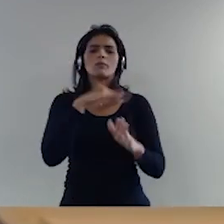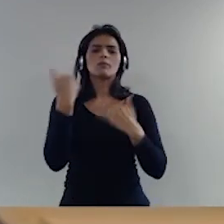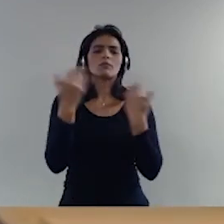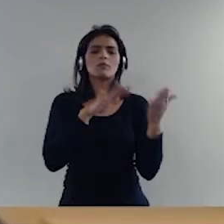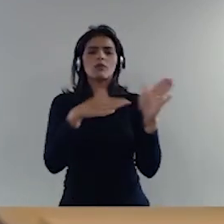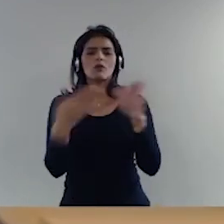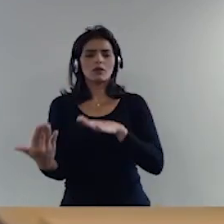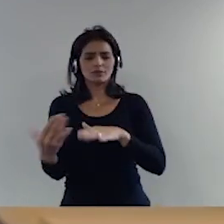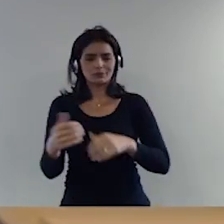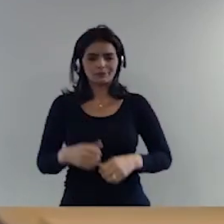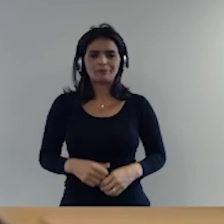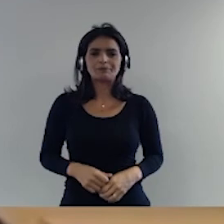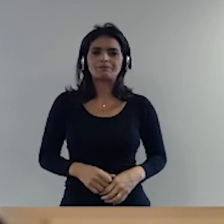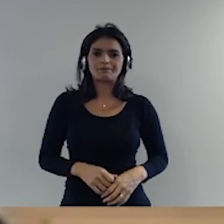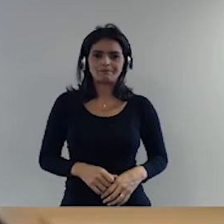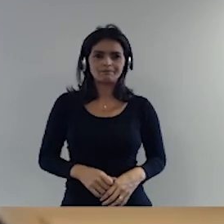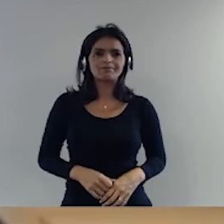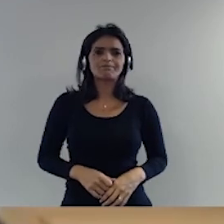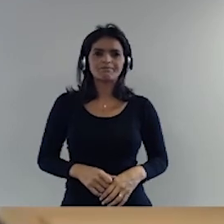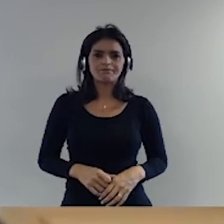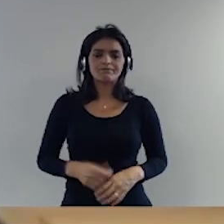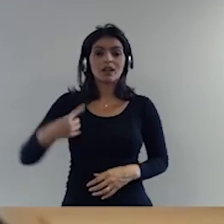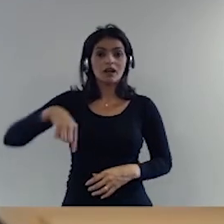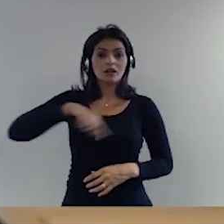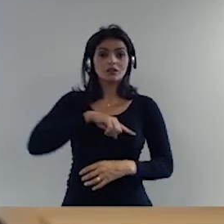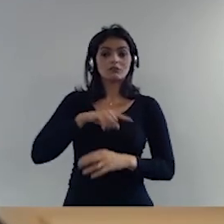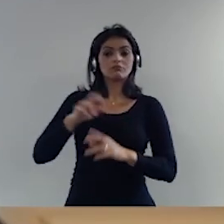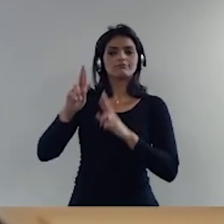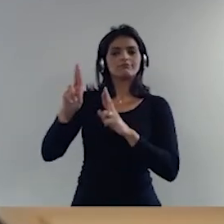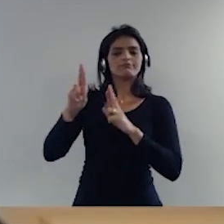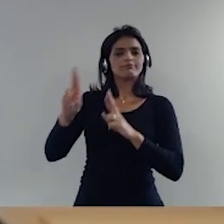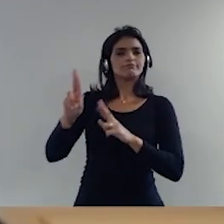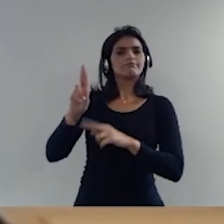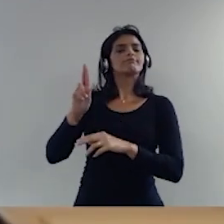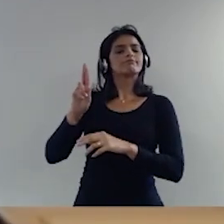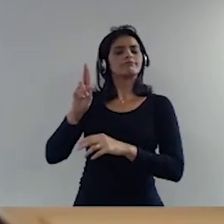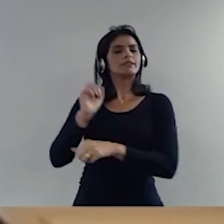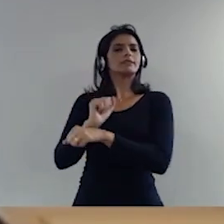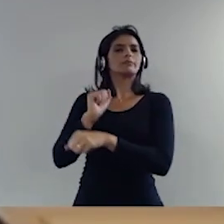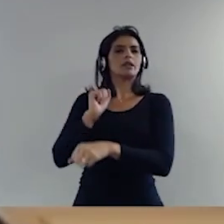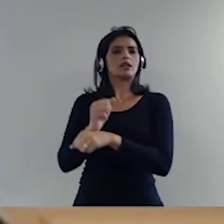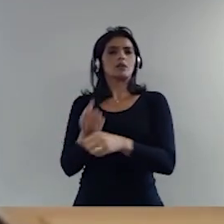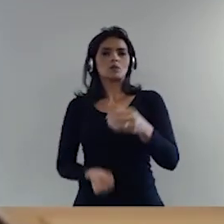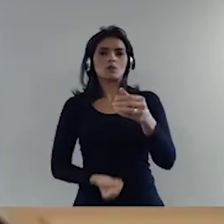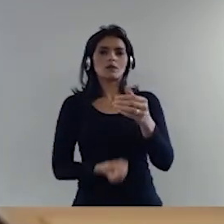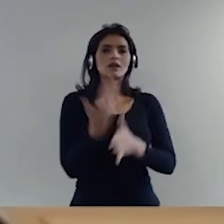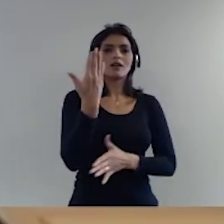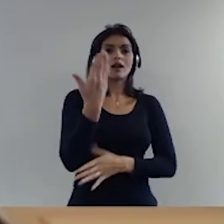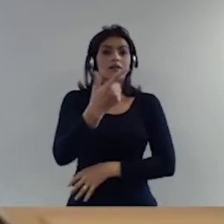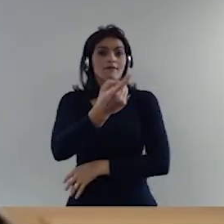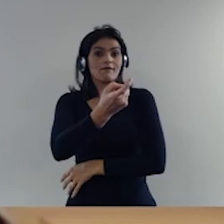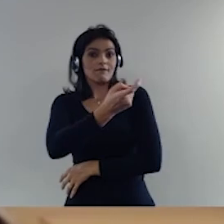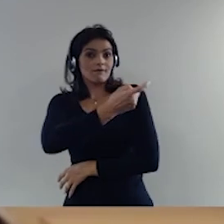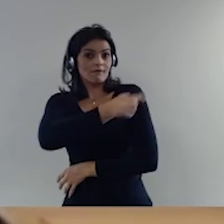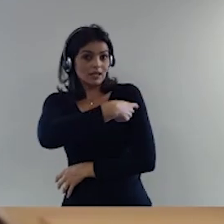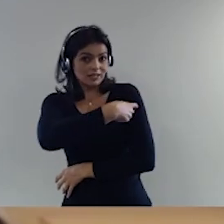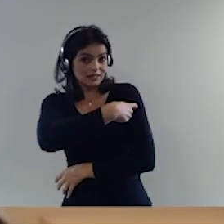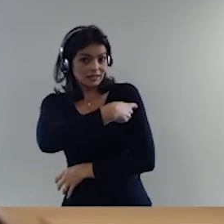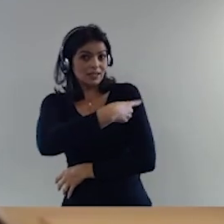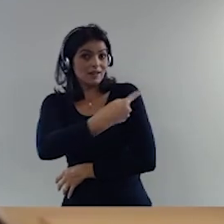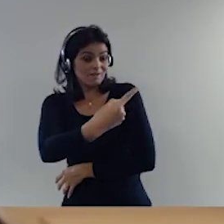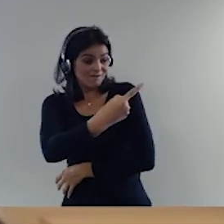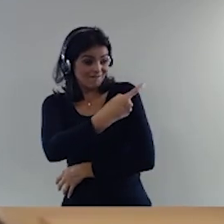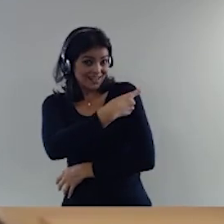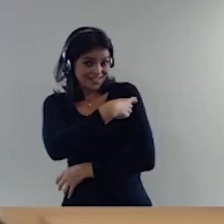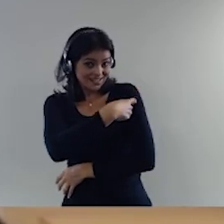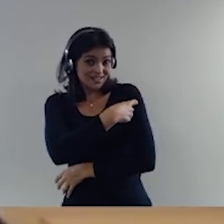pelo mundo afora. E estamos à espera de uma vacina que se deseja chegue logo, mas da minha